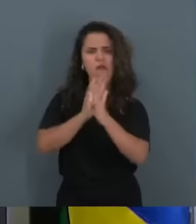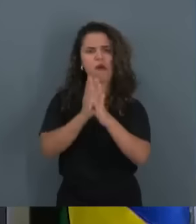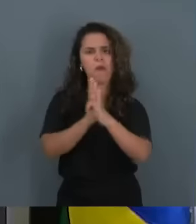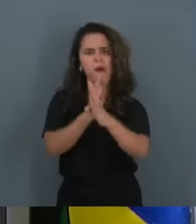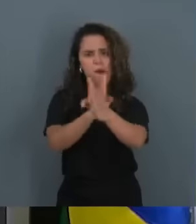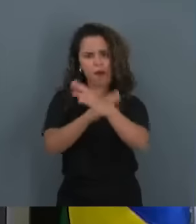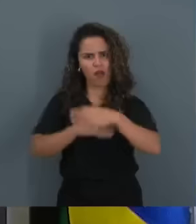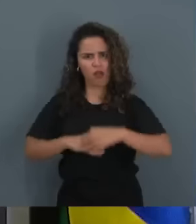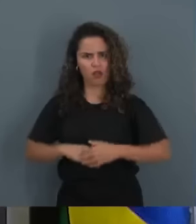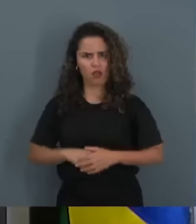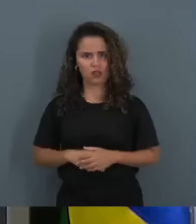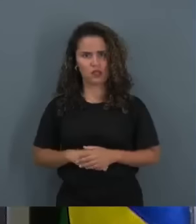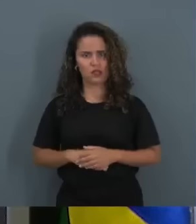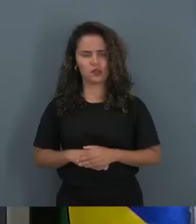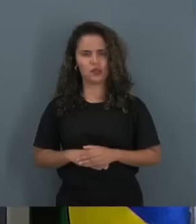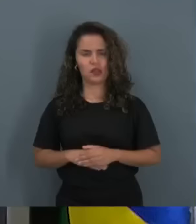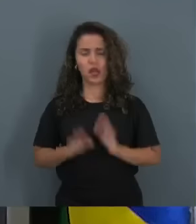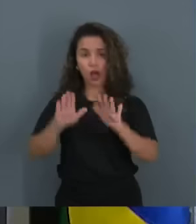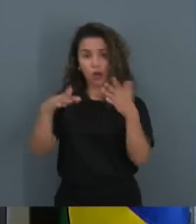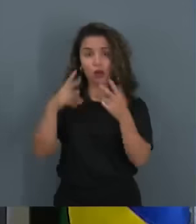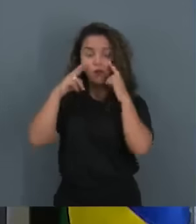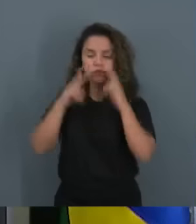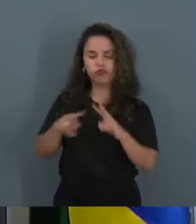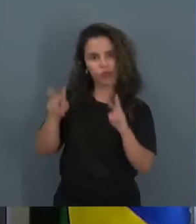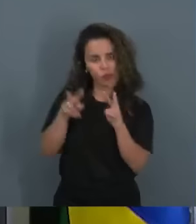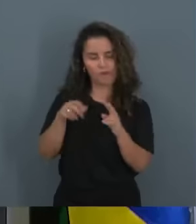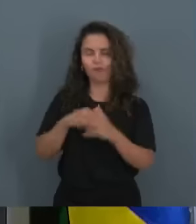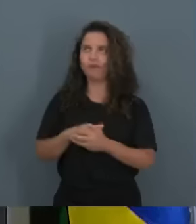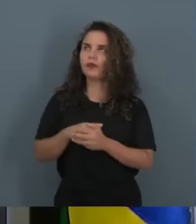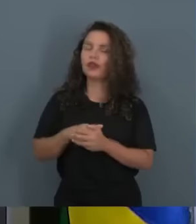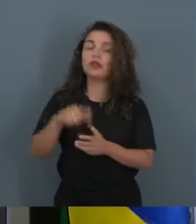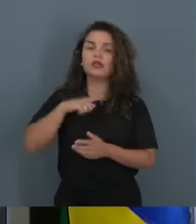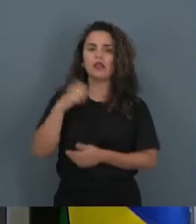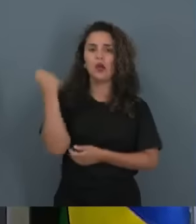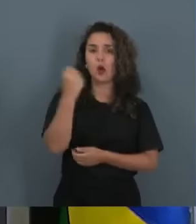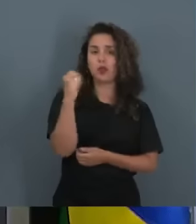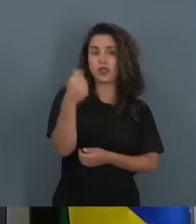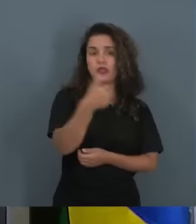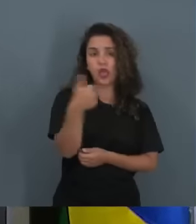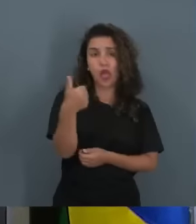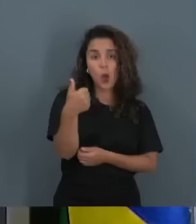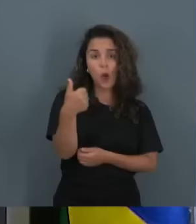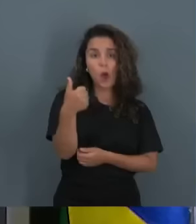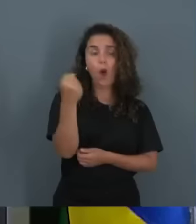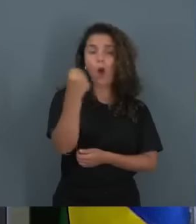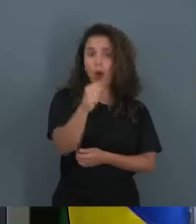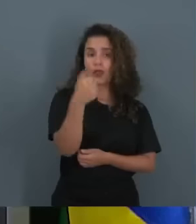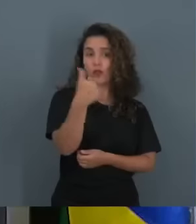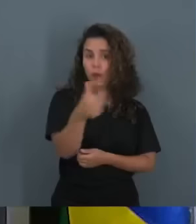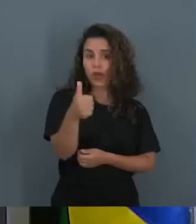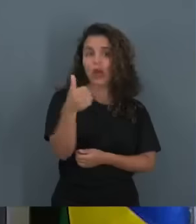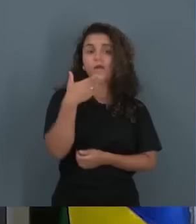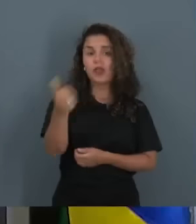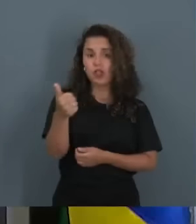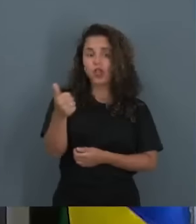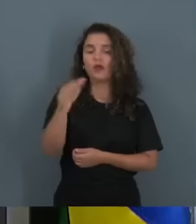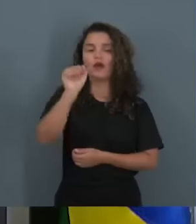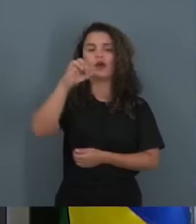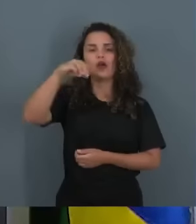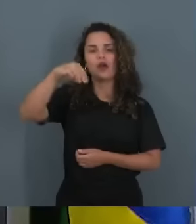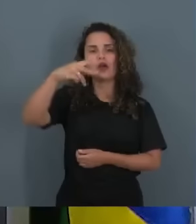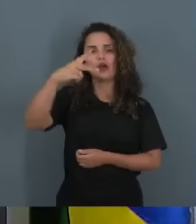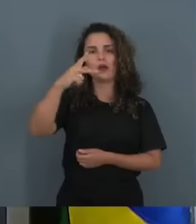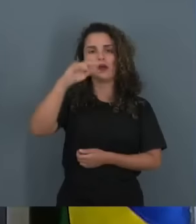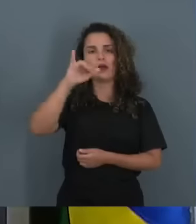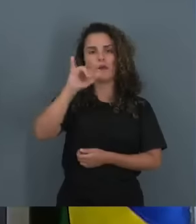presidente. Quando a gente vê que tem 81 pedidos de impeachment, um para cada senador, e o presidente disse, se